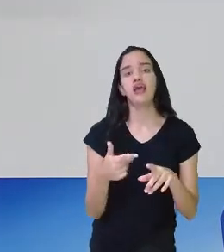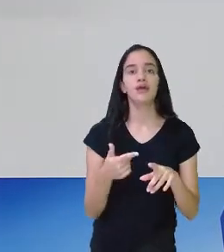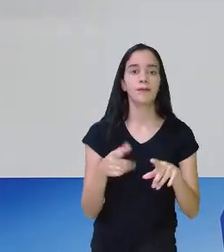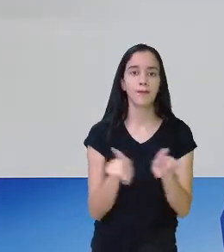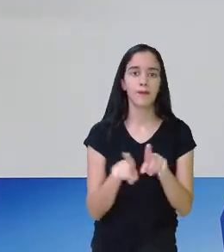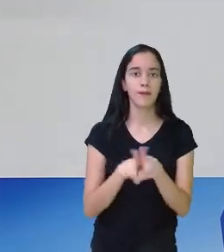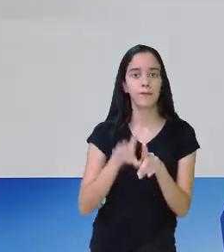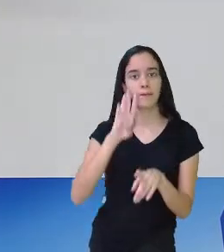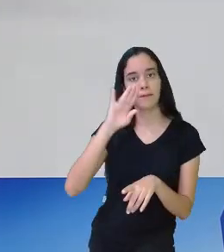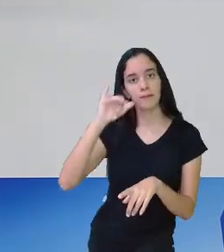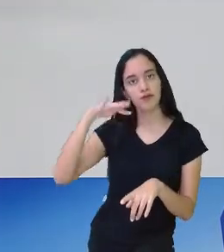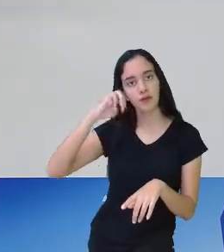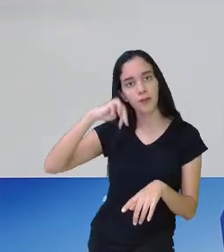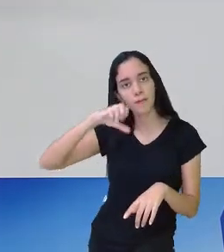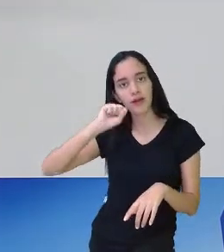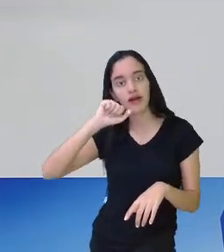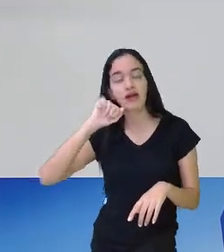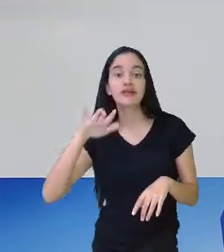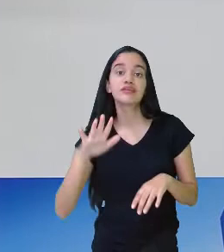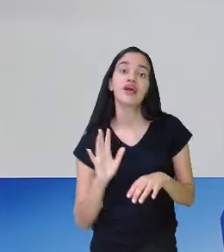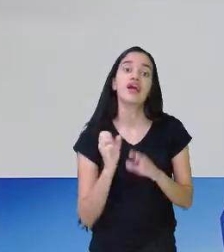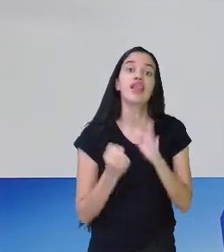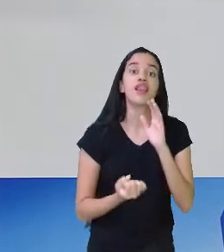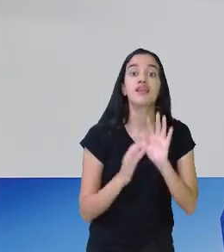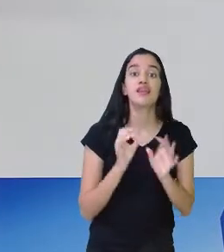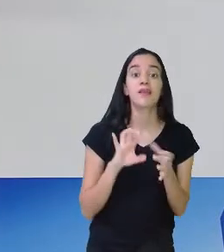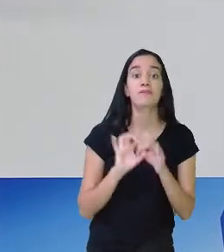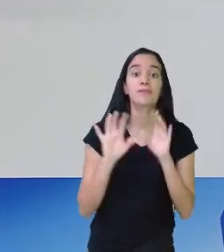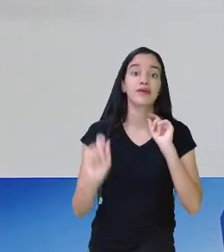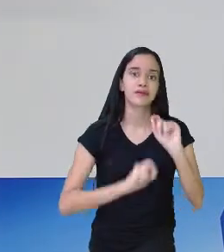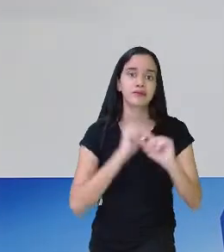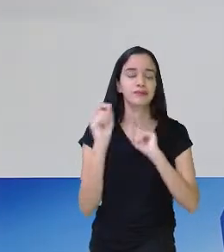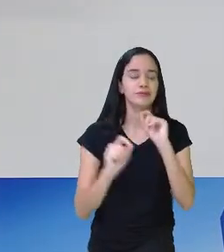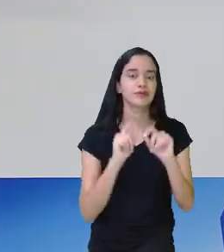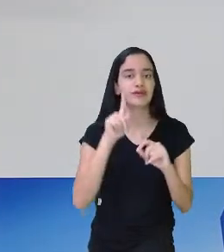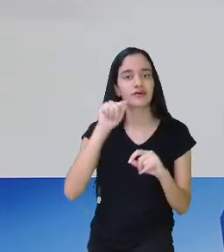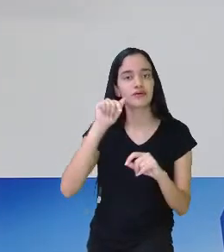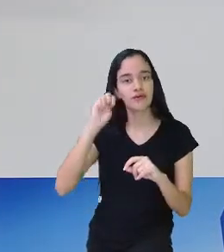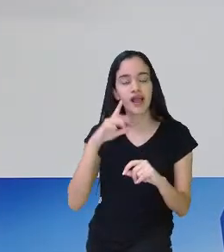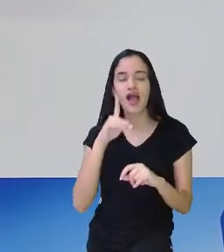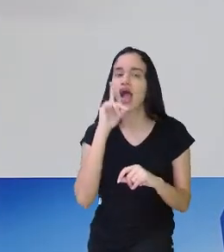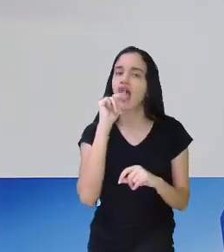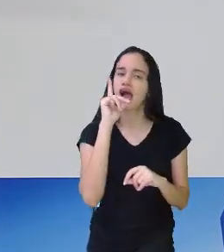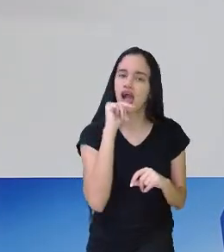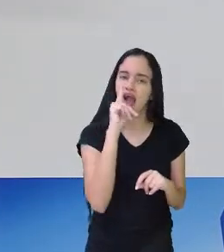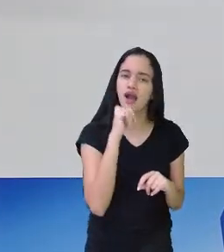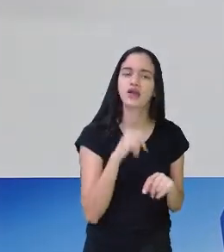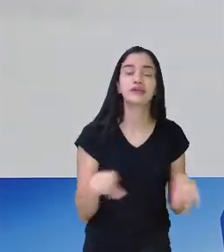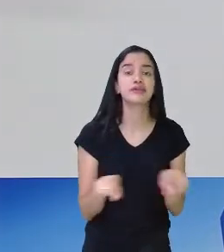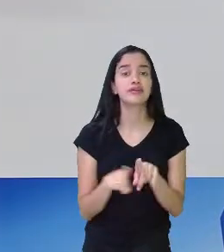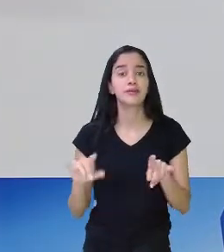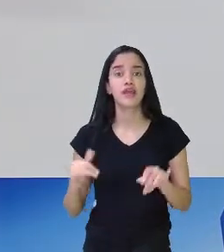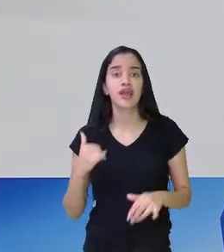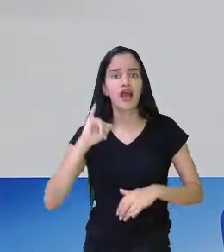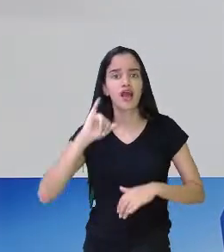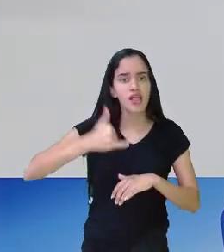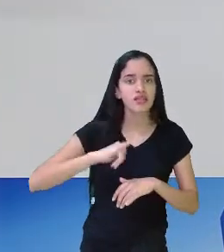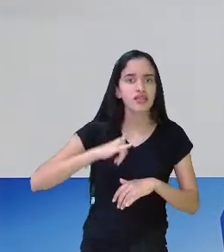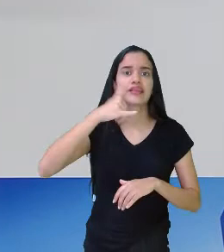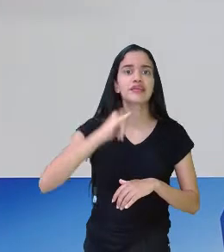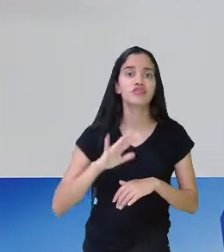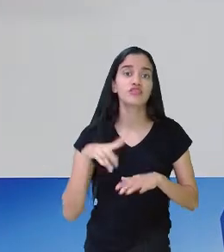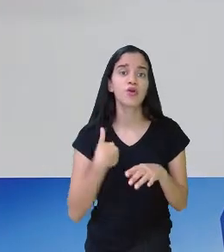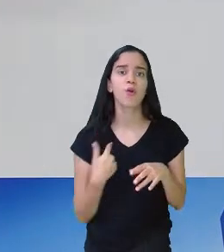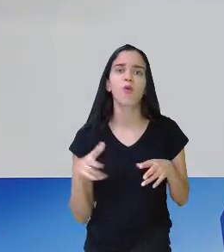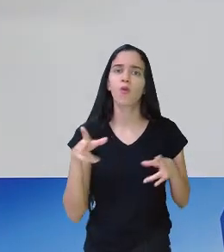dessa biomassa, e ali ele libera o quê? O gás carbônico, ele libera a água e ele libera a energia, que ele consegue captar